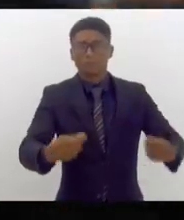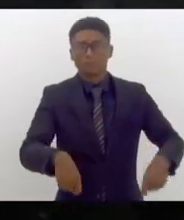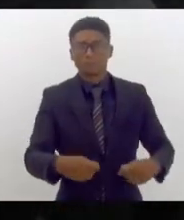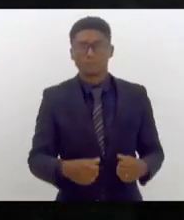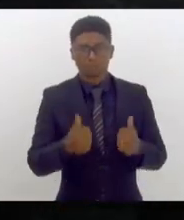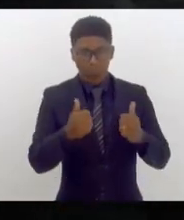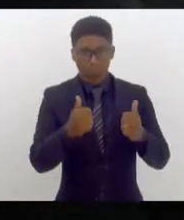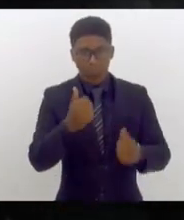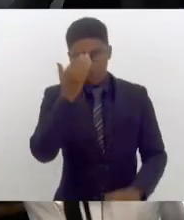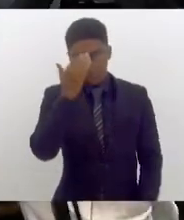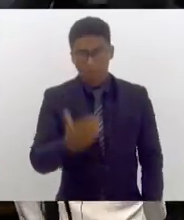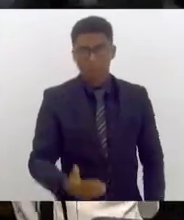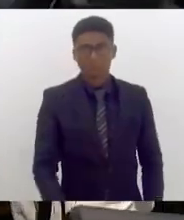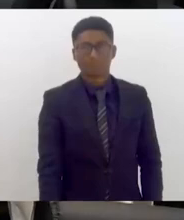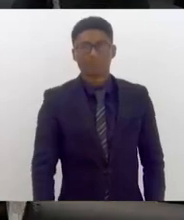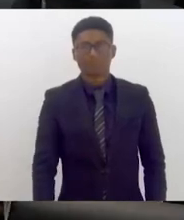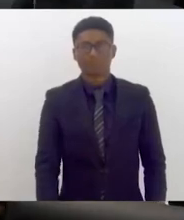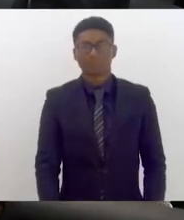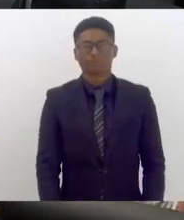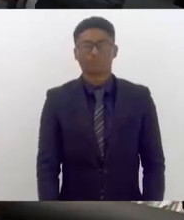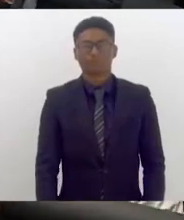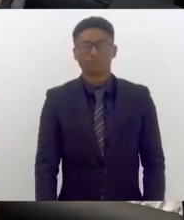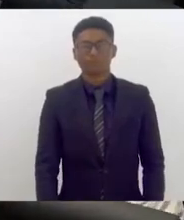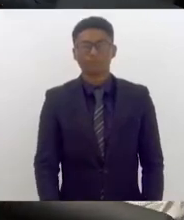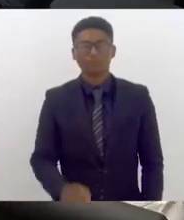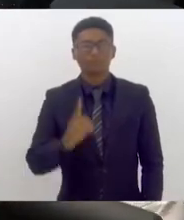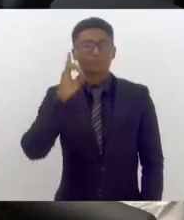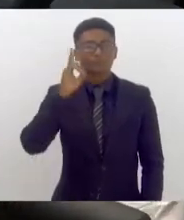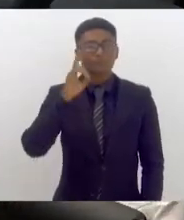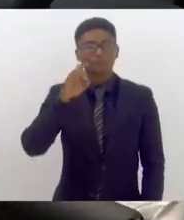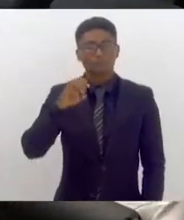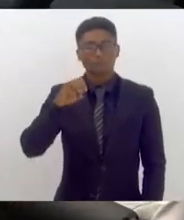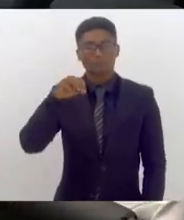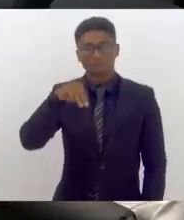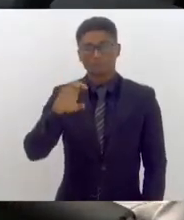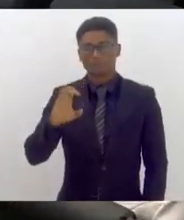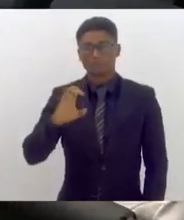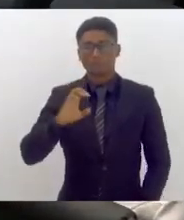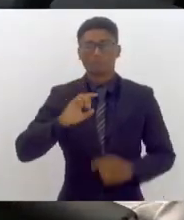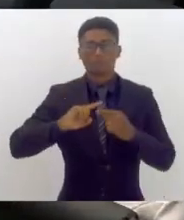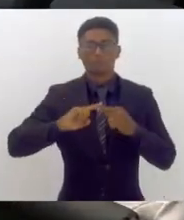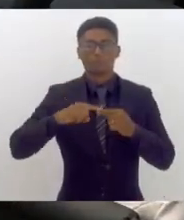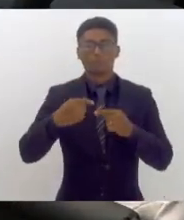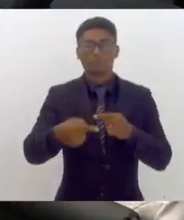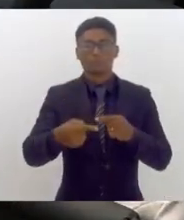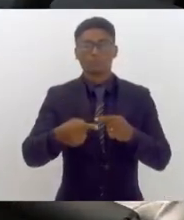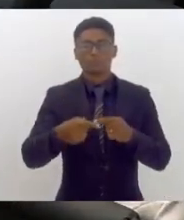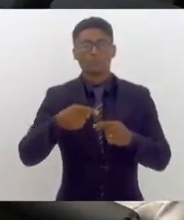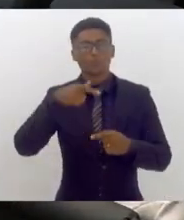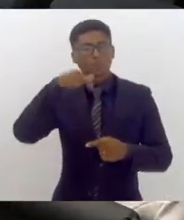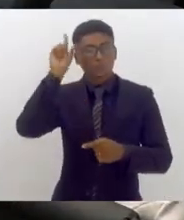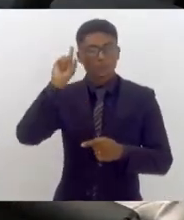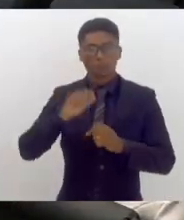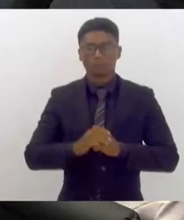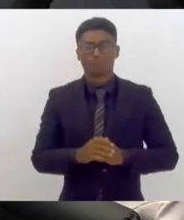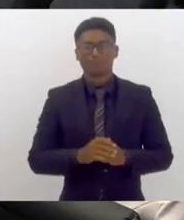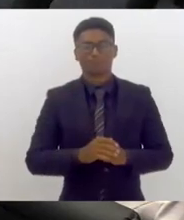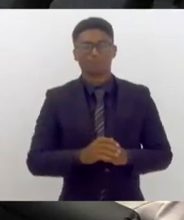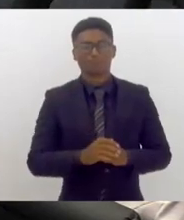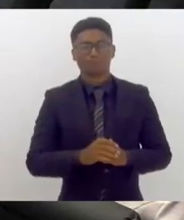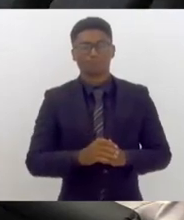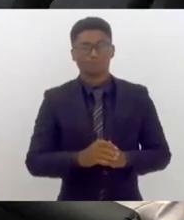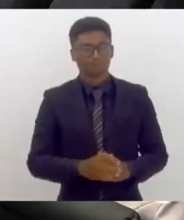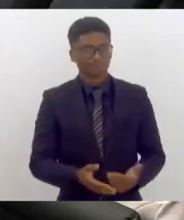Muito obrigado, presidente. Deputado Carlos Mink, em seguida, deputado Luiz Paulo.